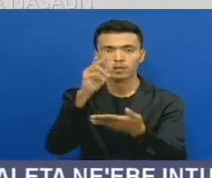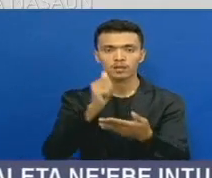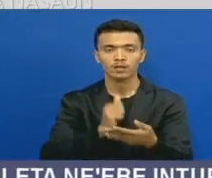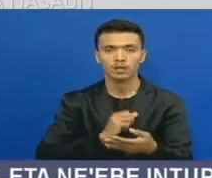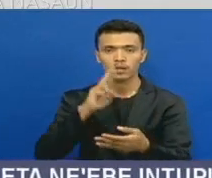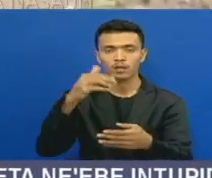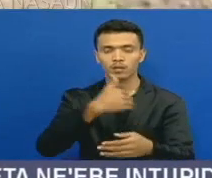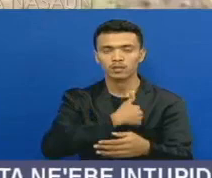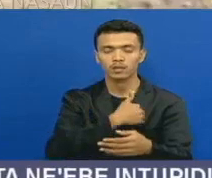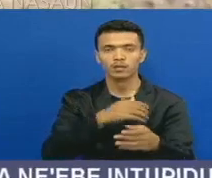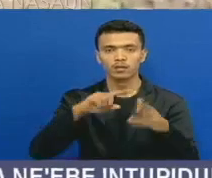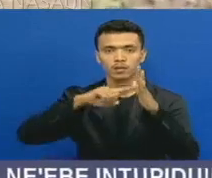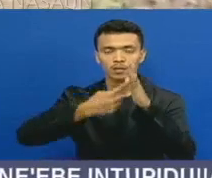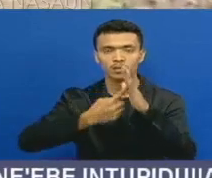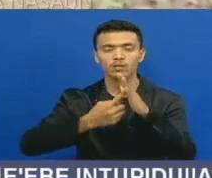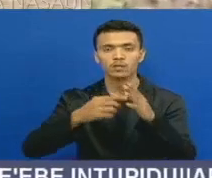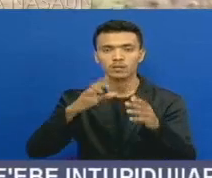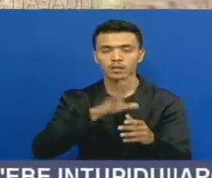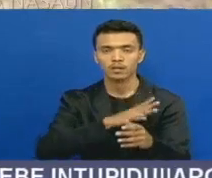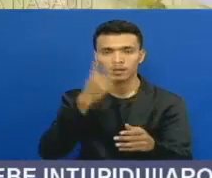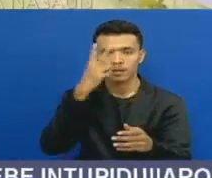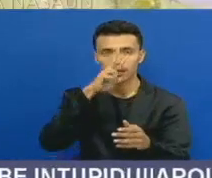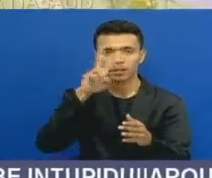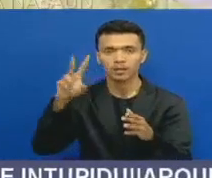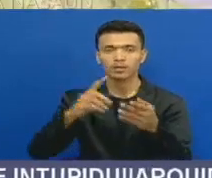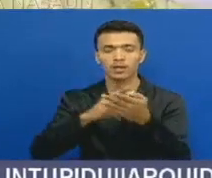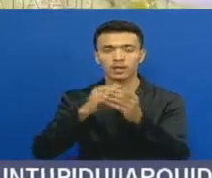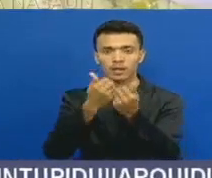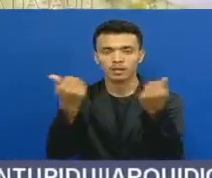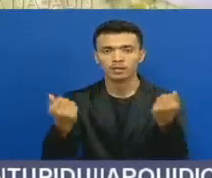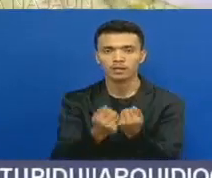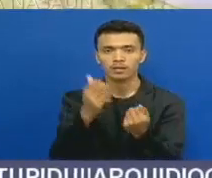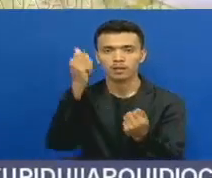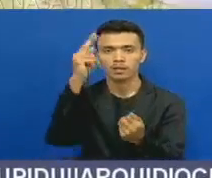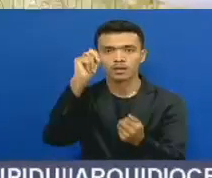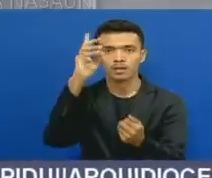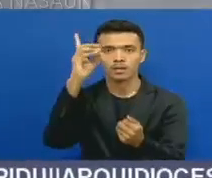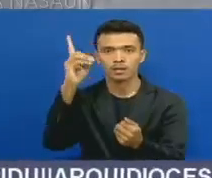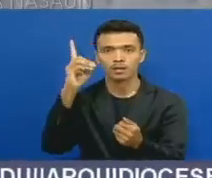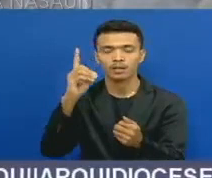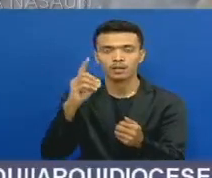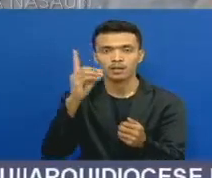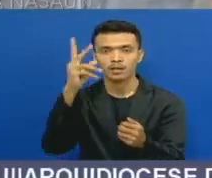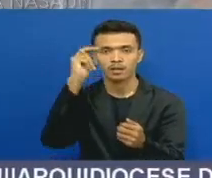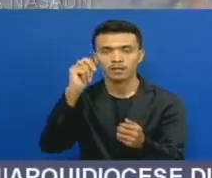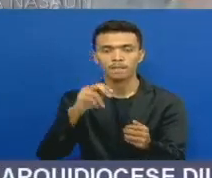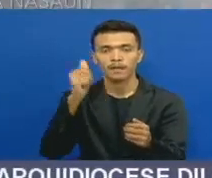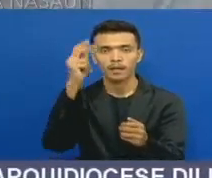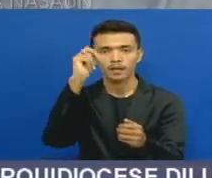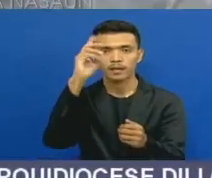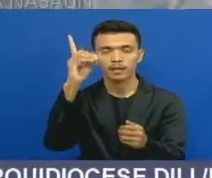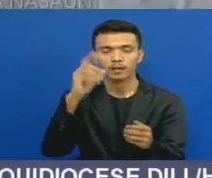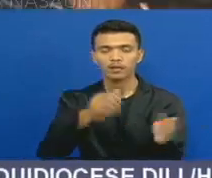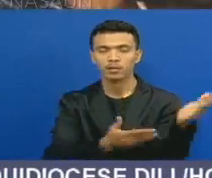Kahu tamba se hein avaliação husi Agência de Desenvolvimento Nacional, ADN, banhira ADN submete dados hafo em beletamo